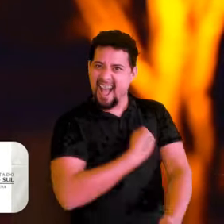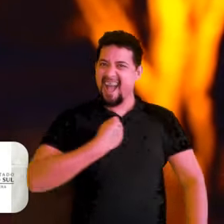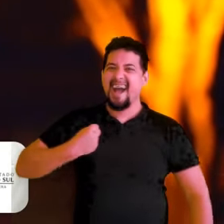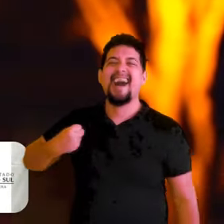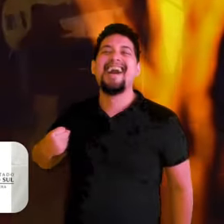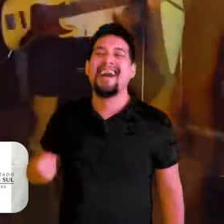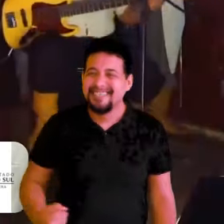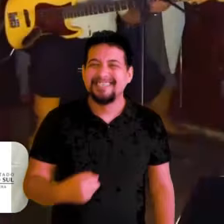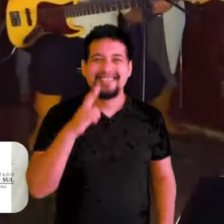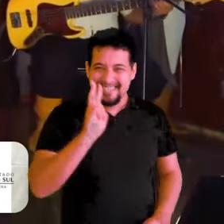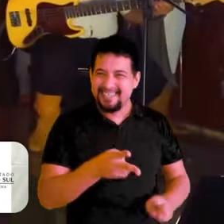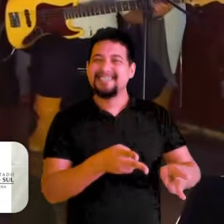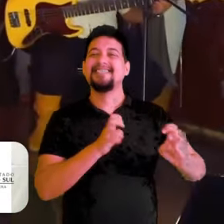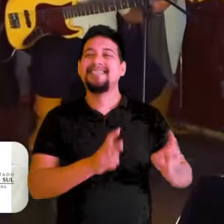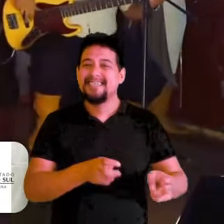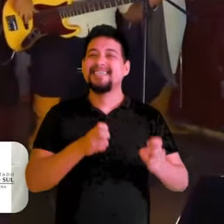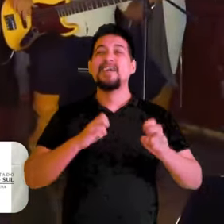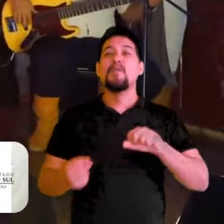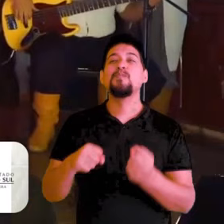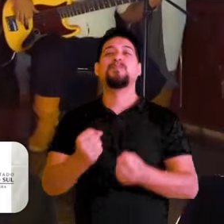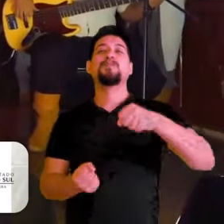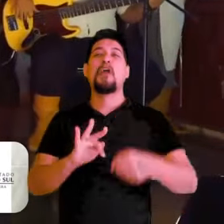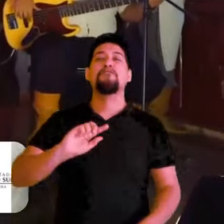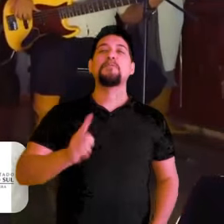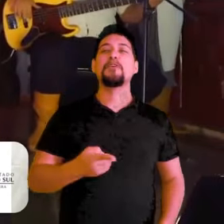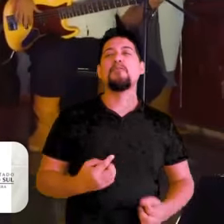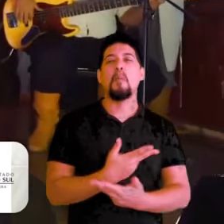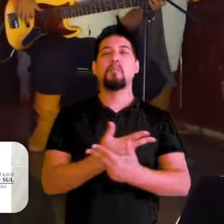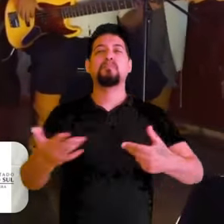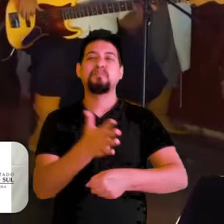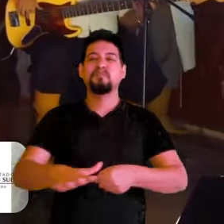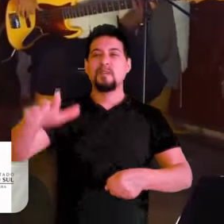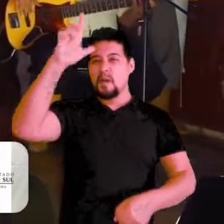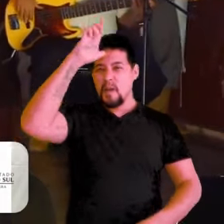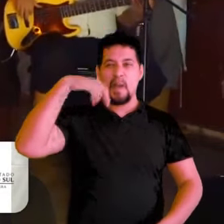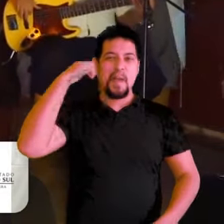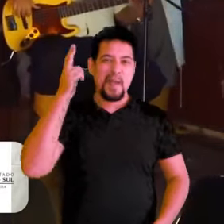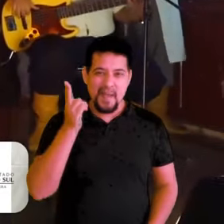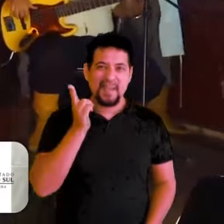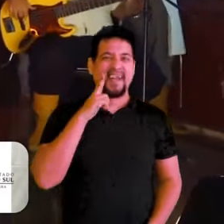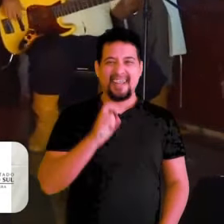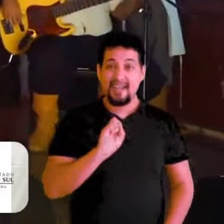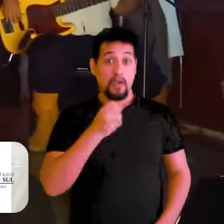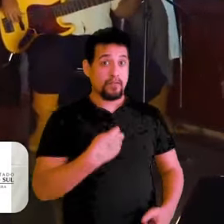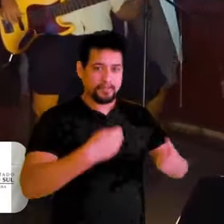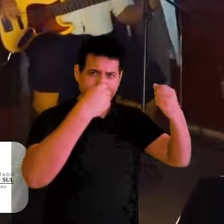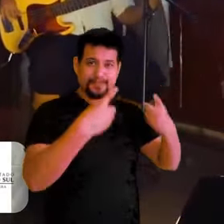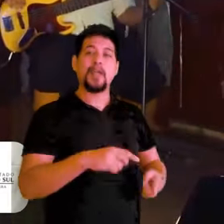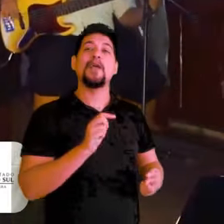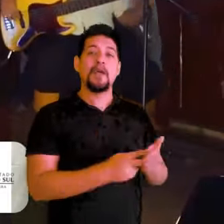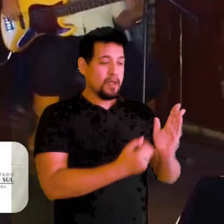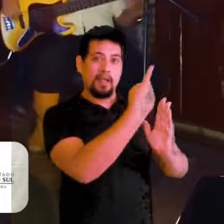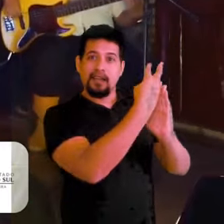Mega Sena. Quem me vê e quem me viu andando de F1000, cheia de loira e morena. Parceiro, vou